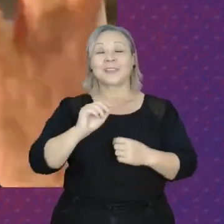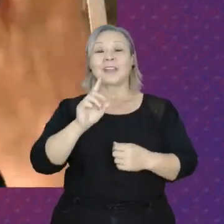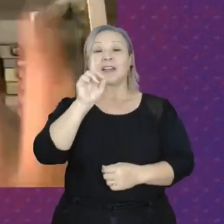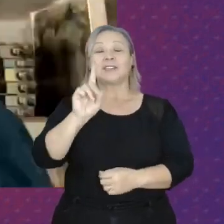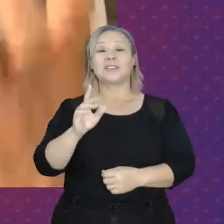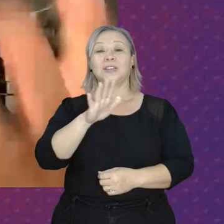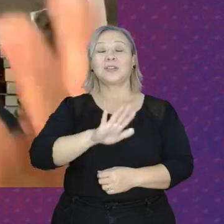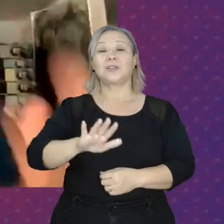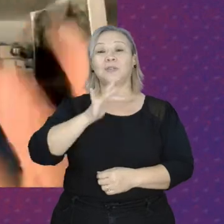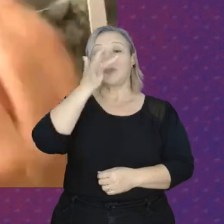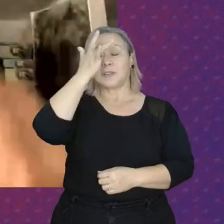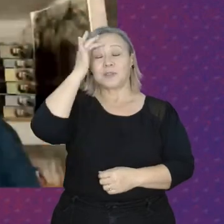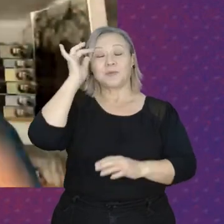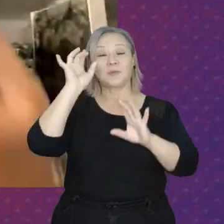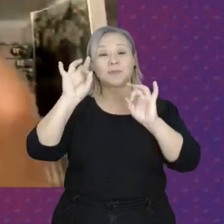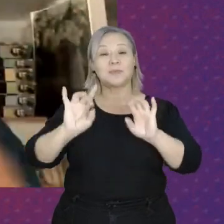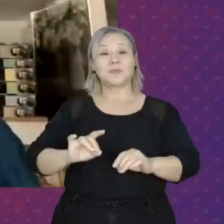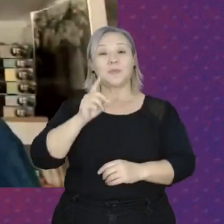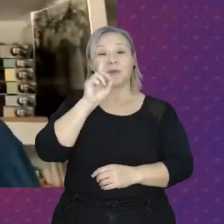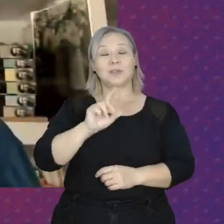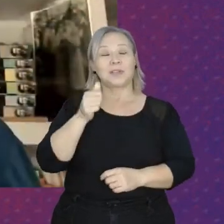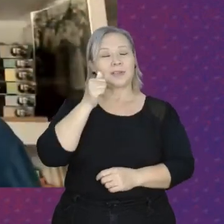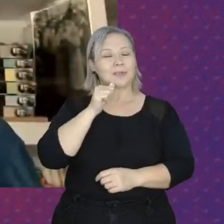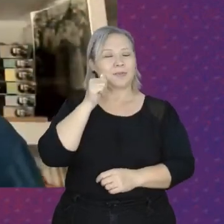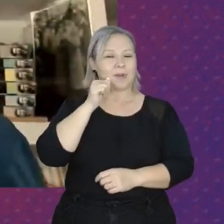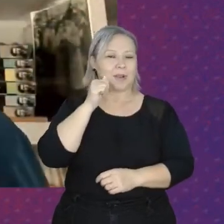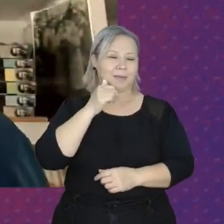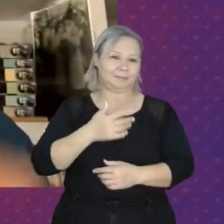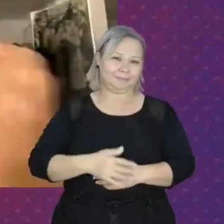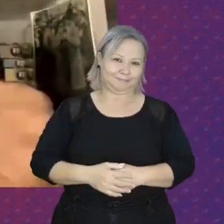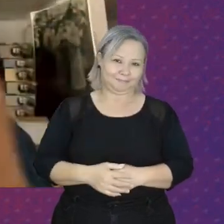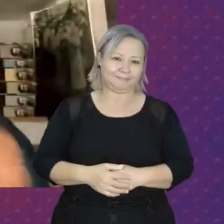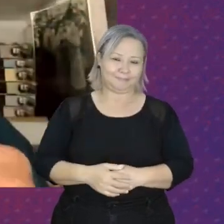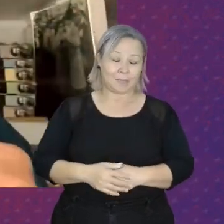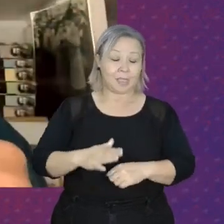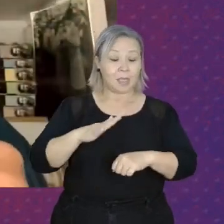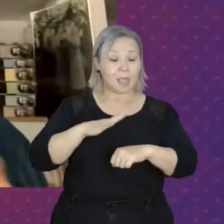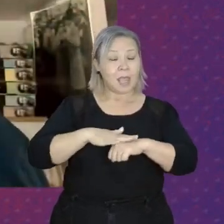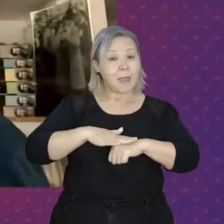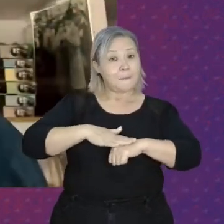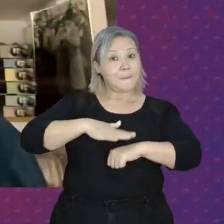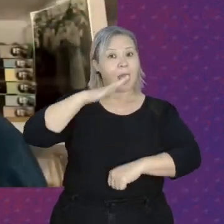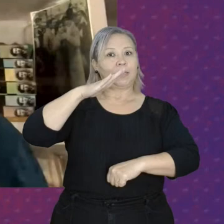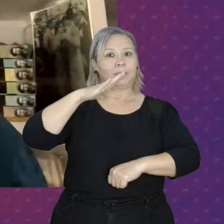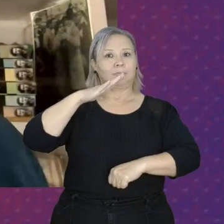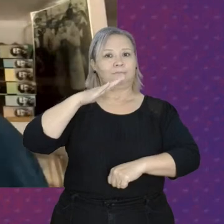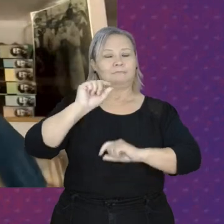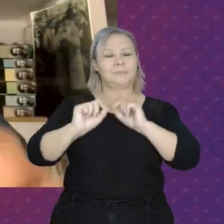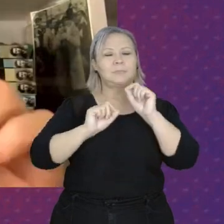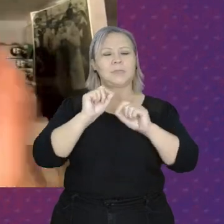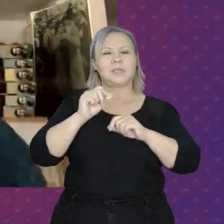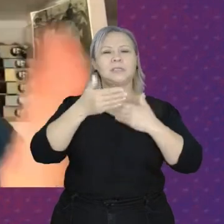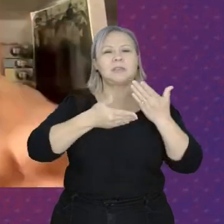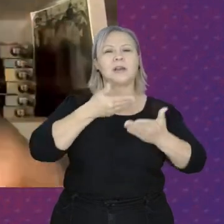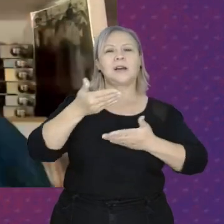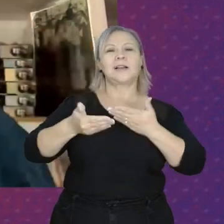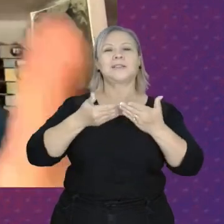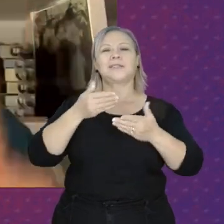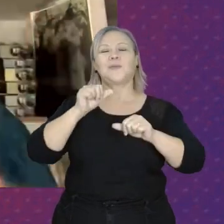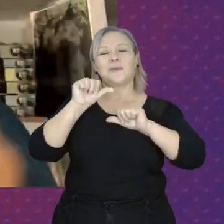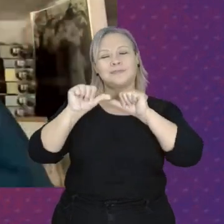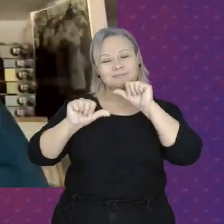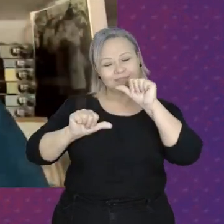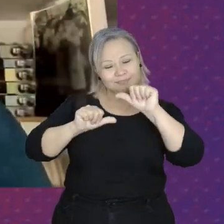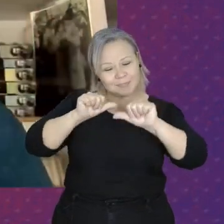pessoas e especialmente é um direito das mulheres. É mais que isso. Isso tem a ver com uma